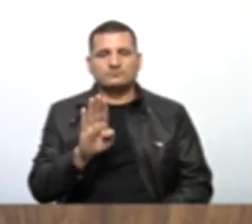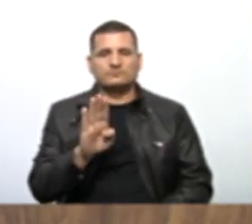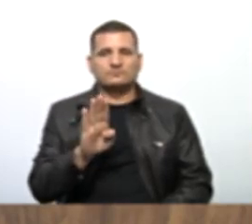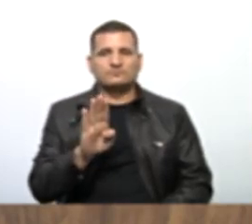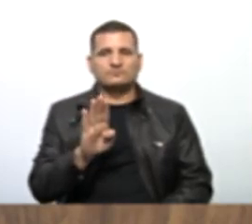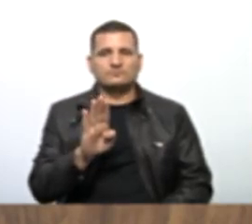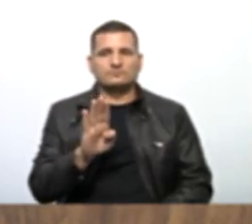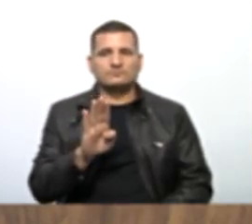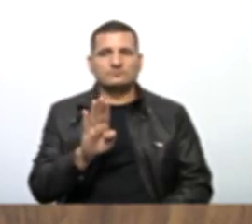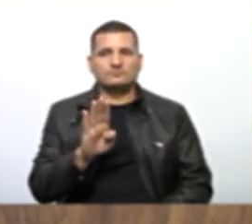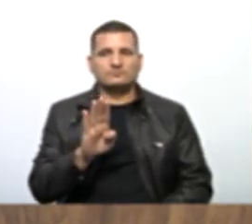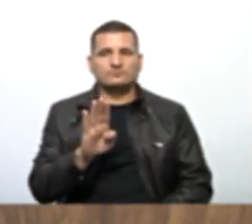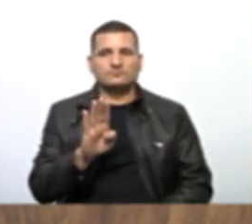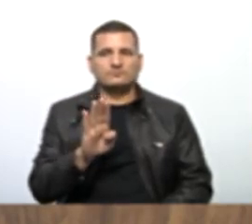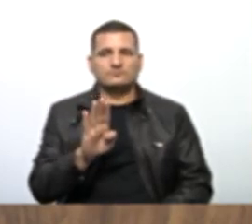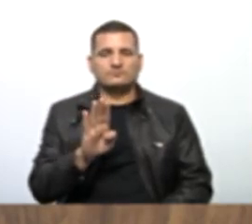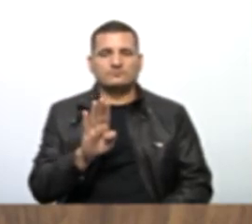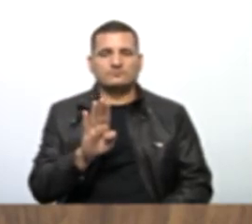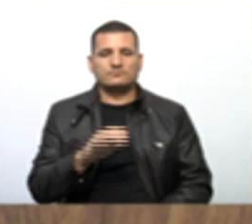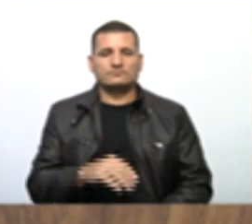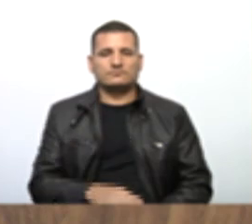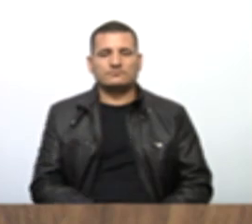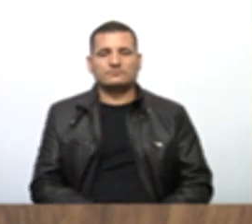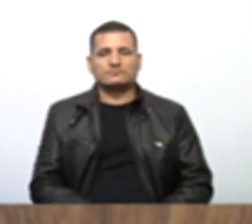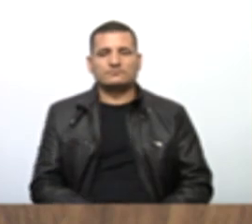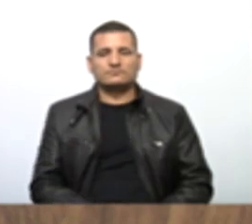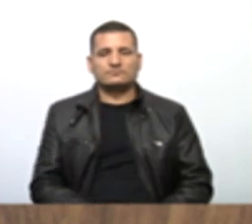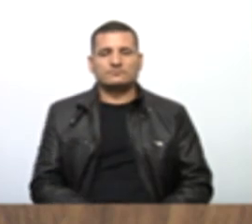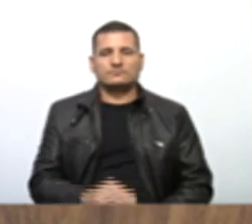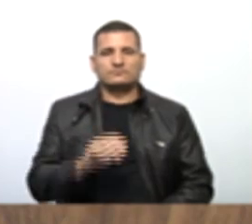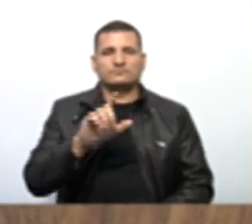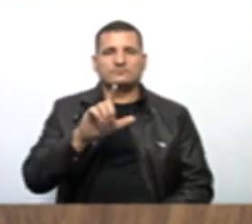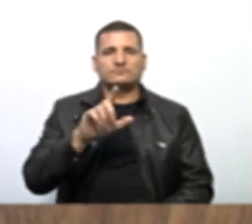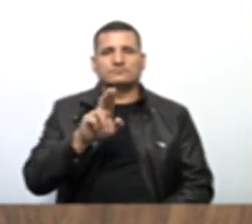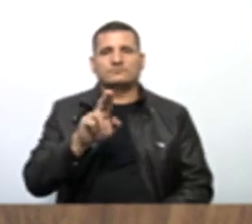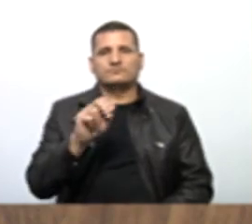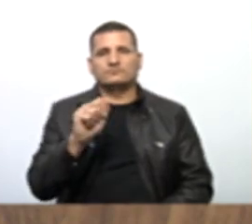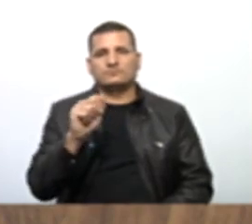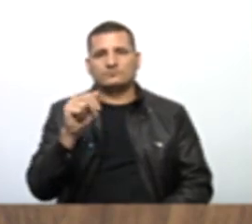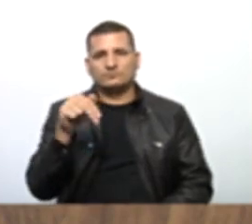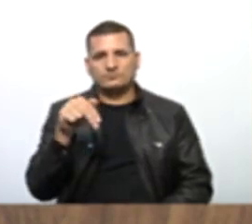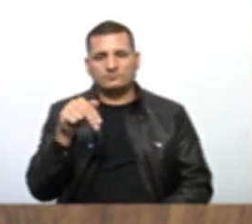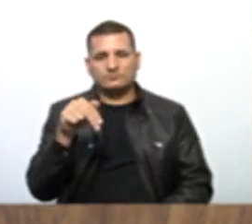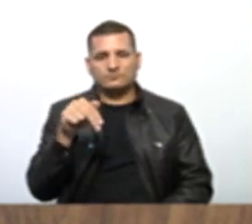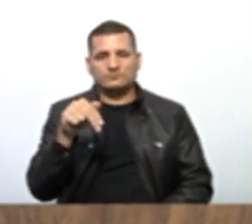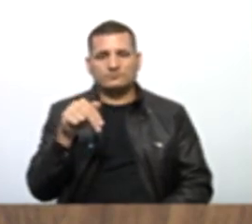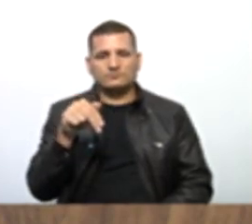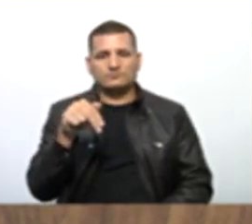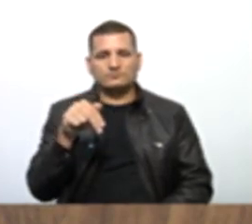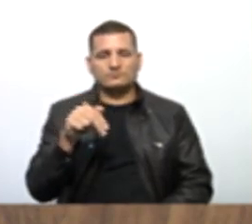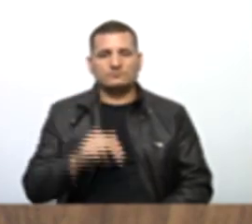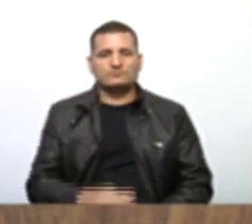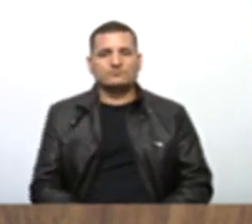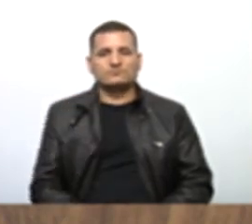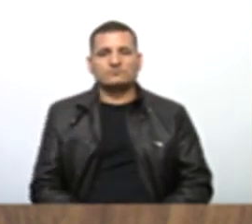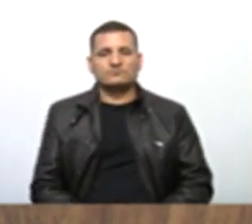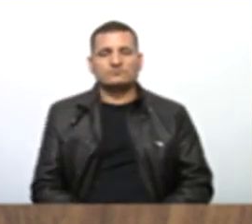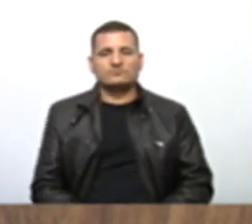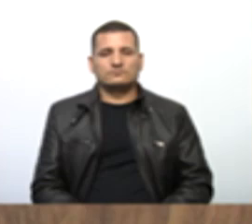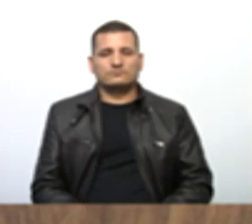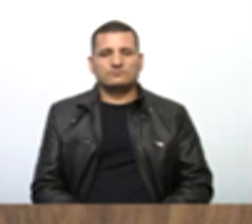também está acompanhando é assim também como luan rodrigues é vamos lá